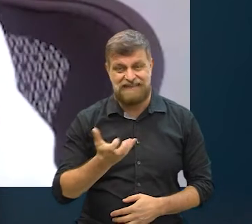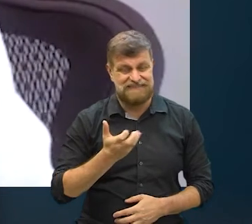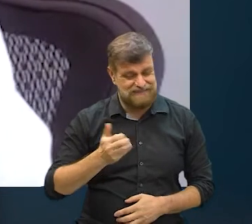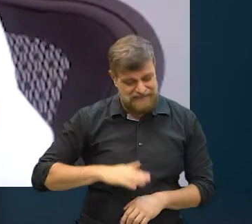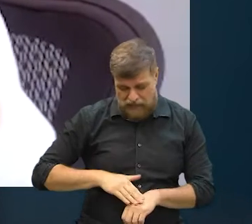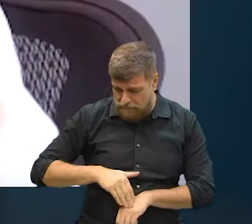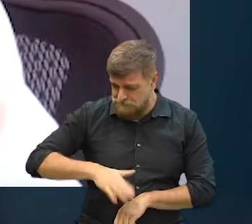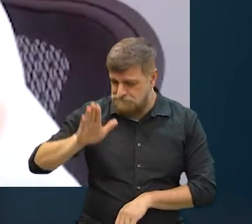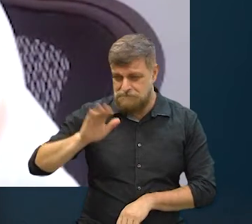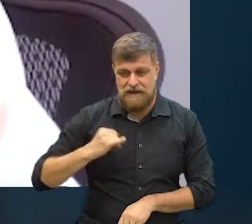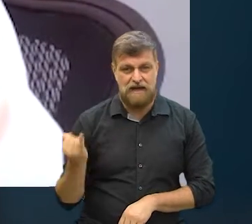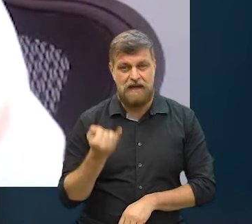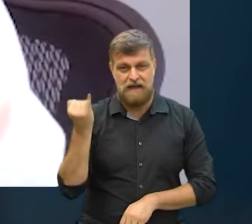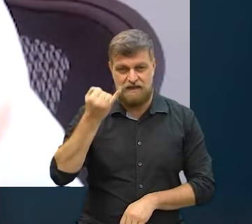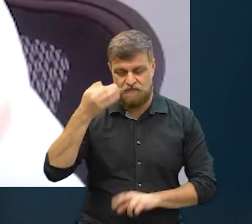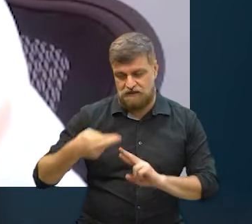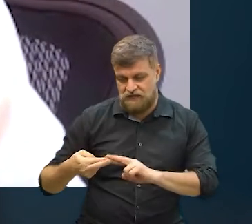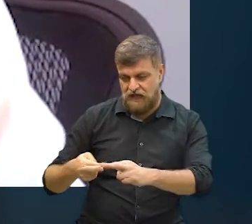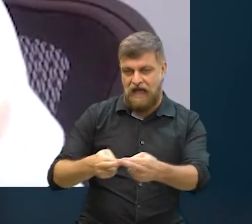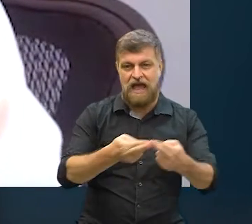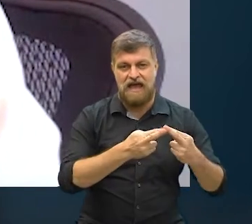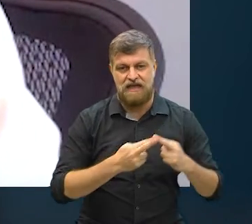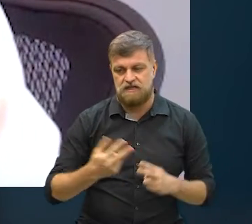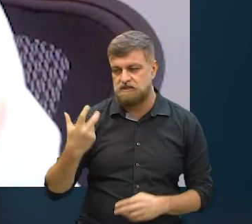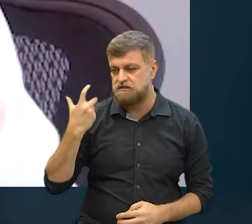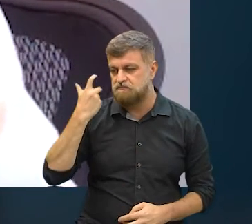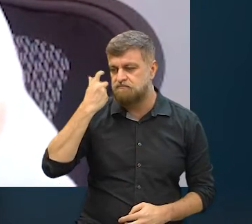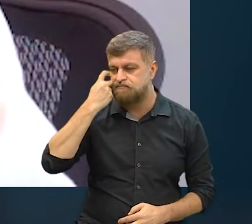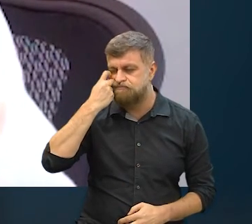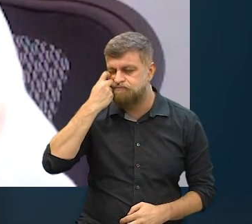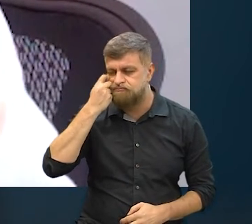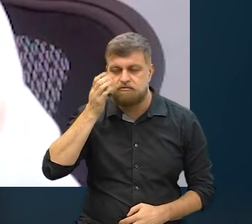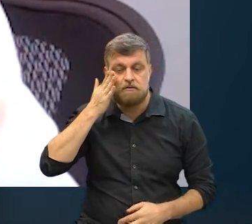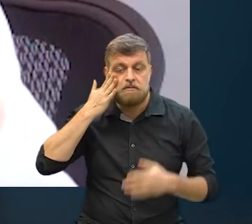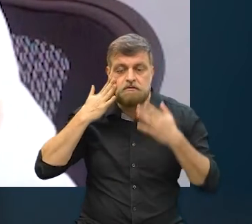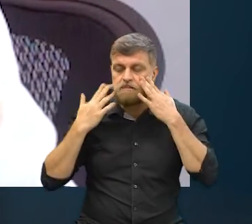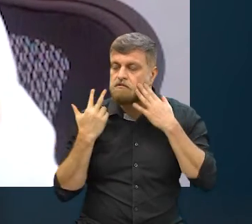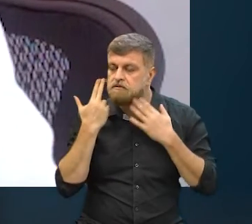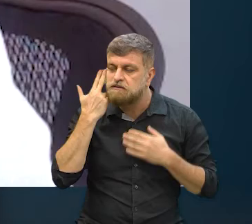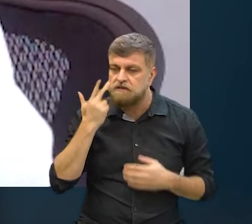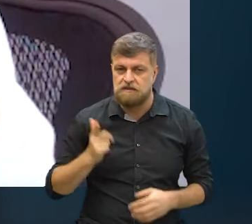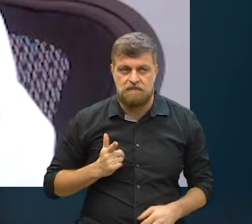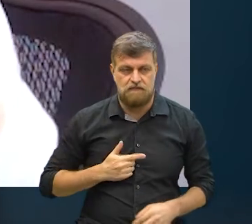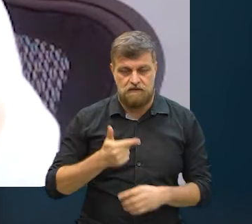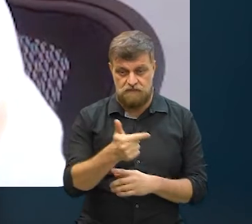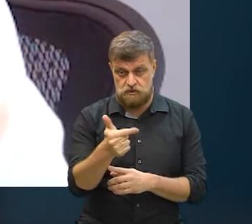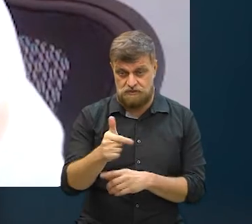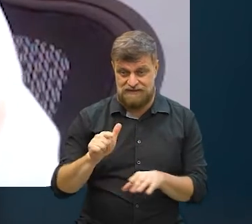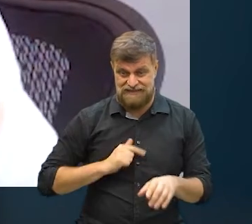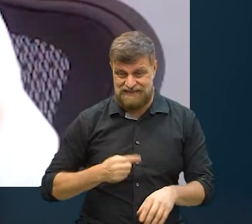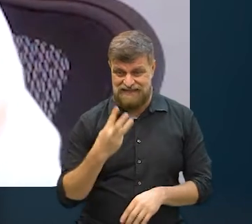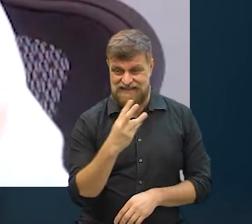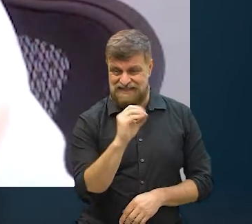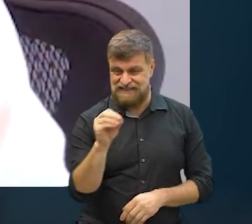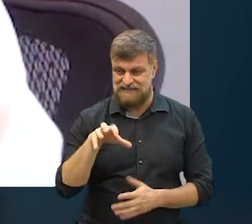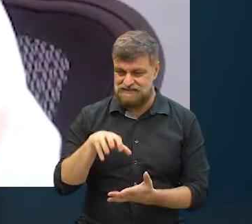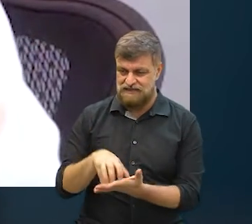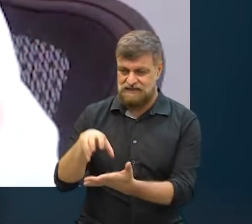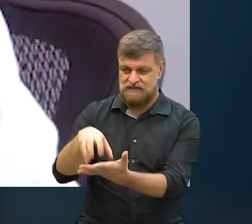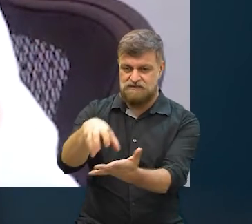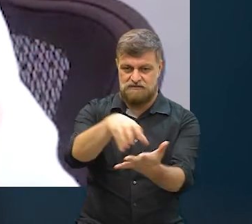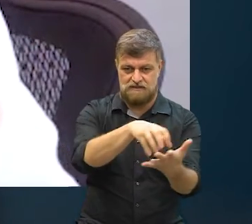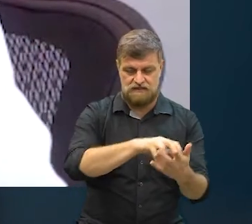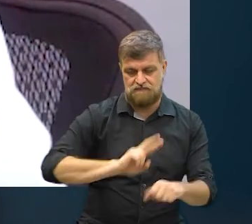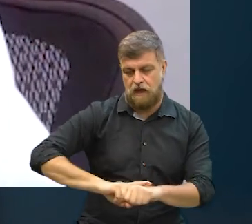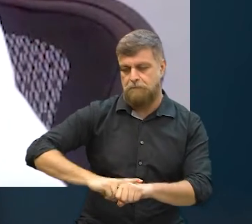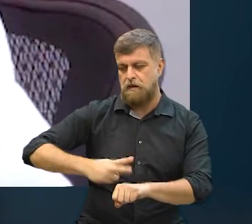ser a maior rede de estética do país. Então, para 2022 já vão ser 300 unidades e que para cada ano